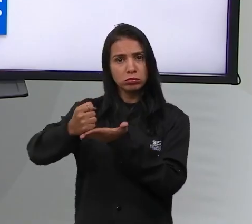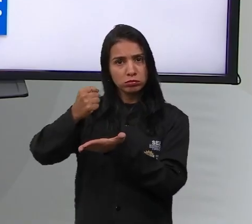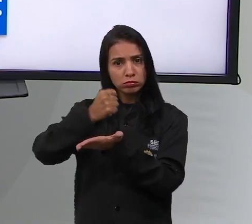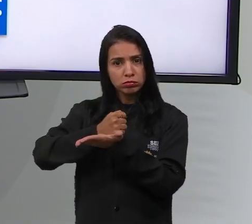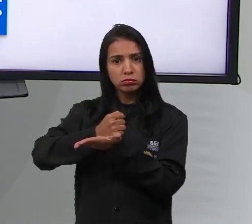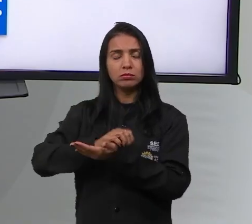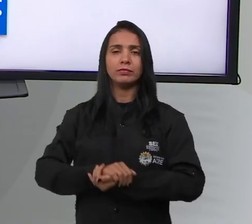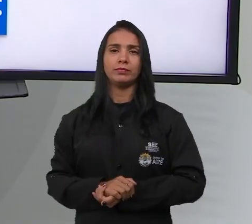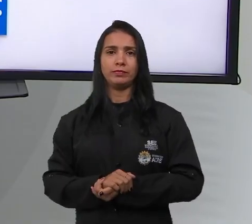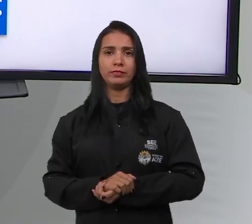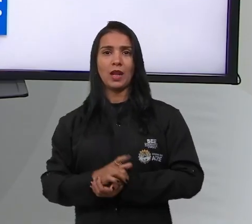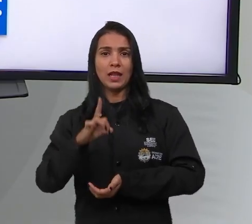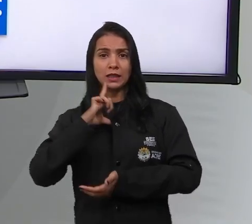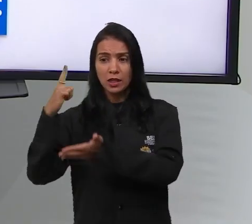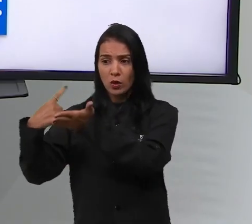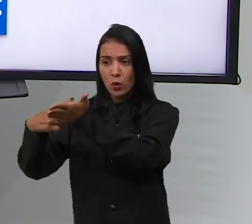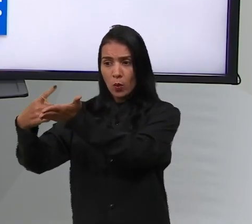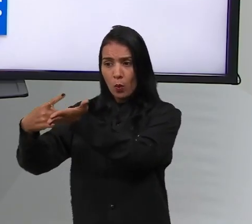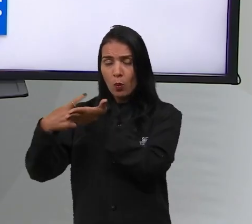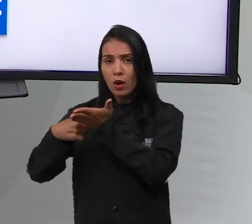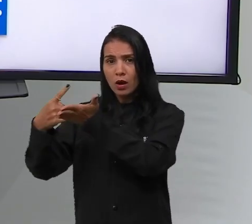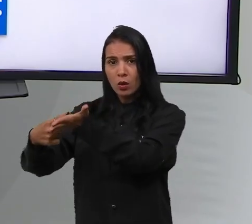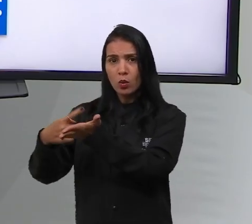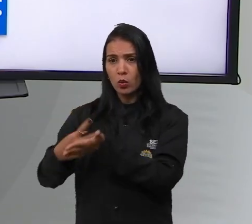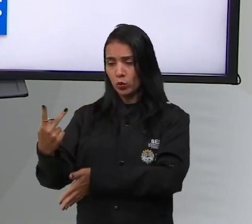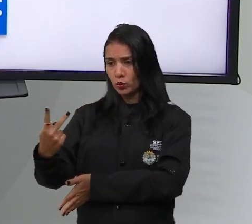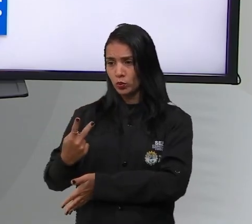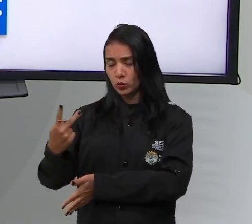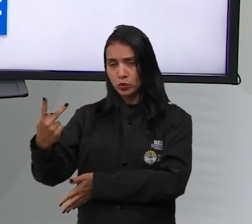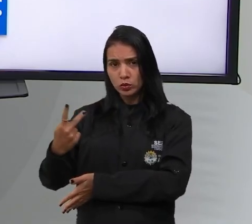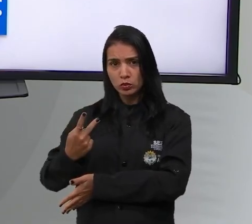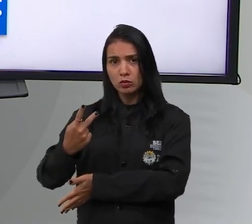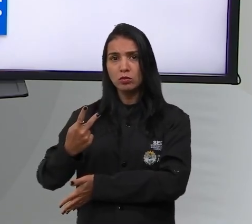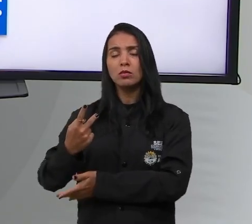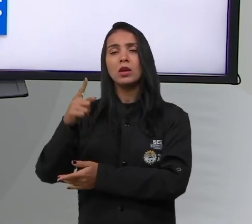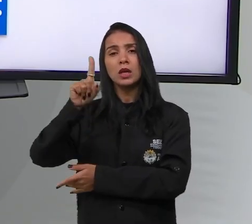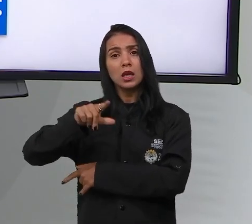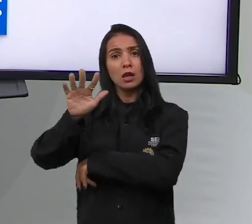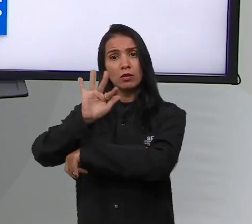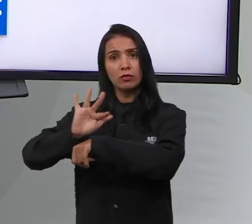um acordo formal. Isso implica dizer o quê?